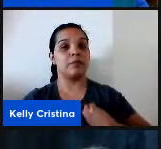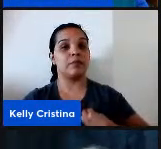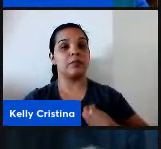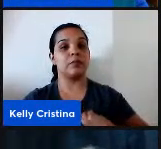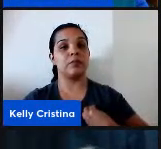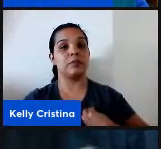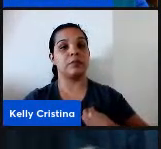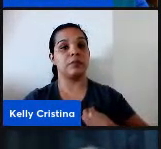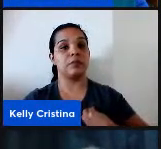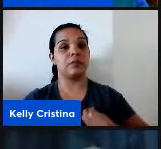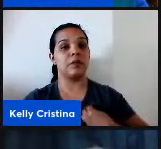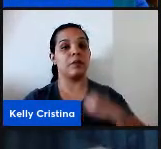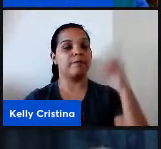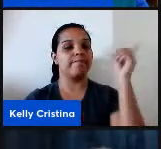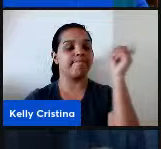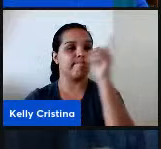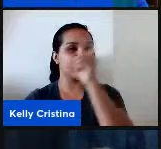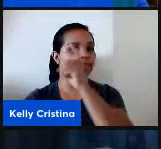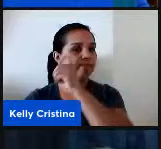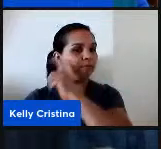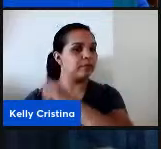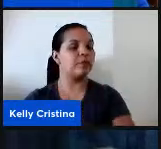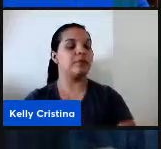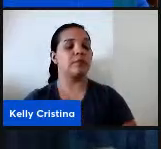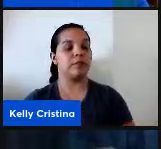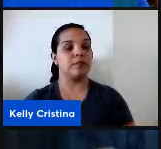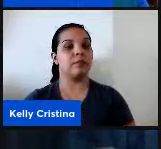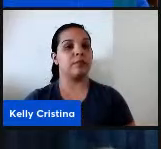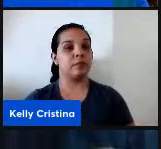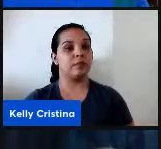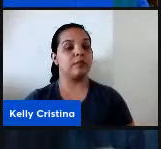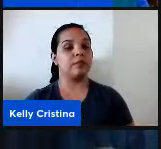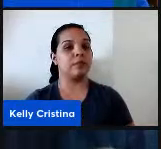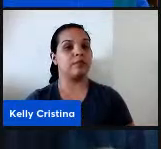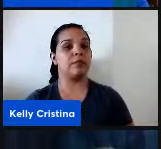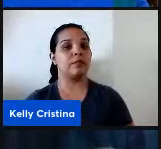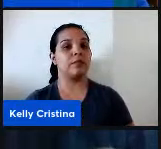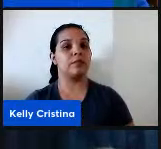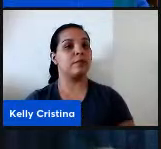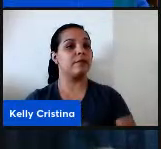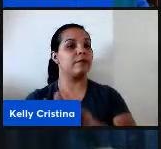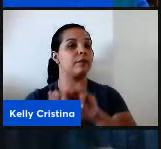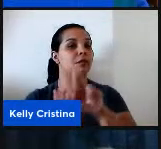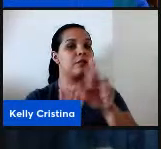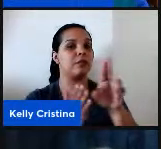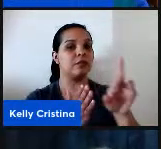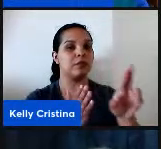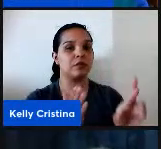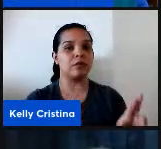extremamente complexos em vários sentidos, temperados aí